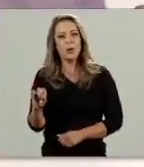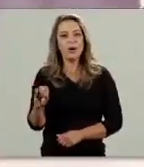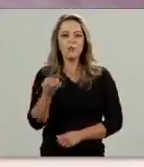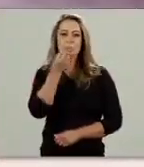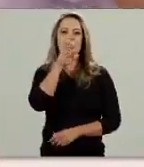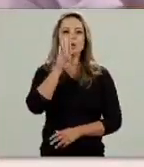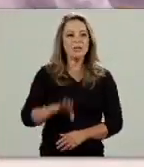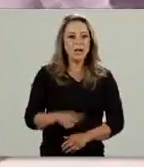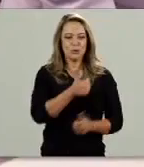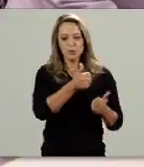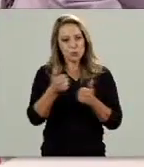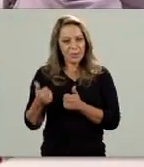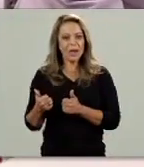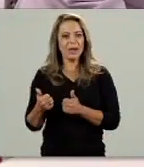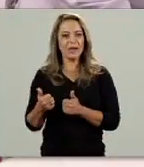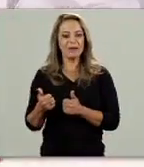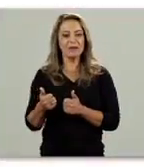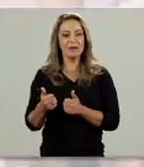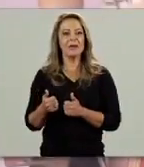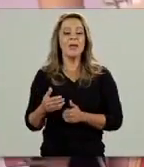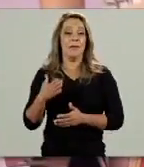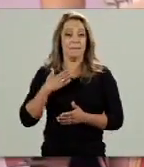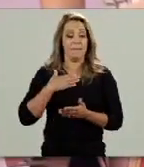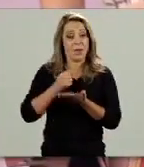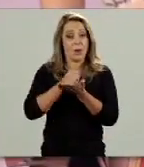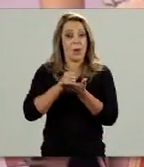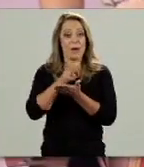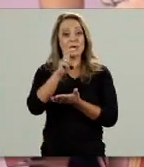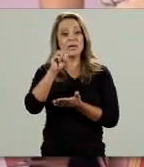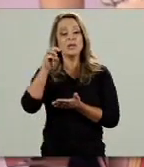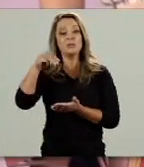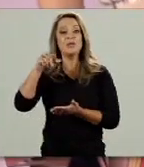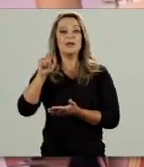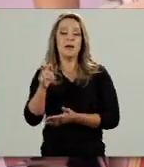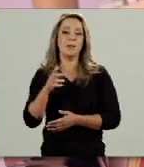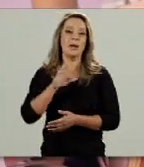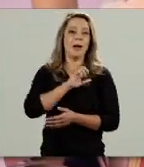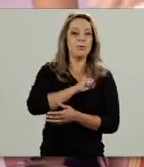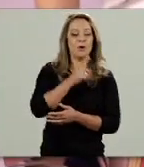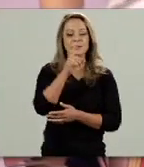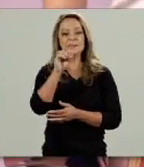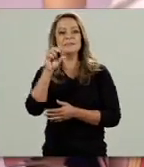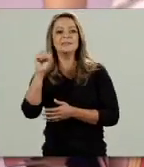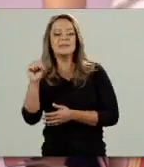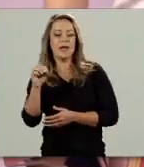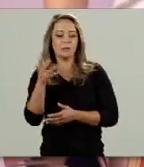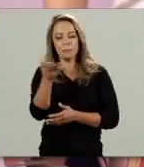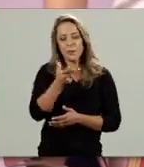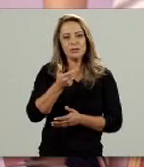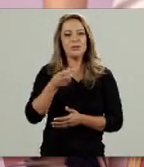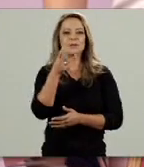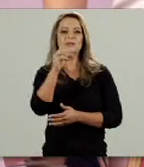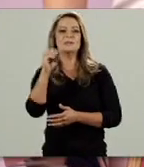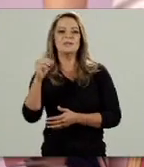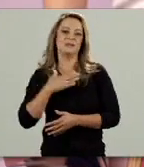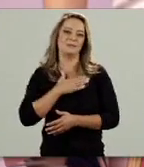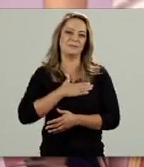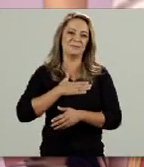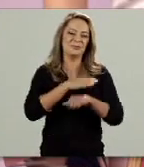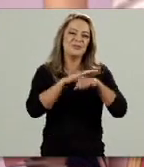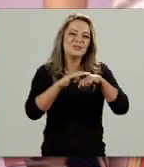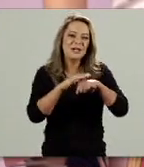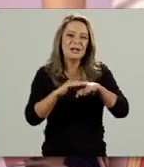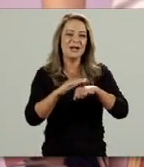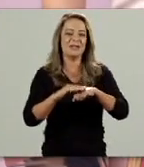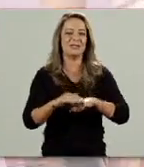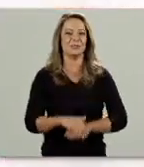Adriele. Boa tarde, tudo bem, meu amor? A composição do meu remédio é 500 mg de amor, 100 mg de paixão, 300